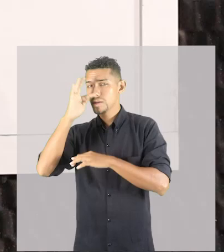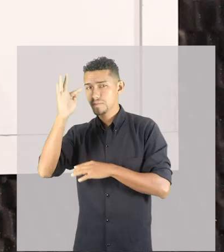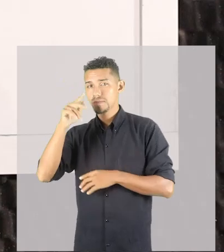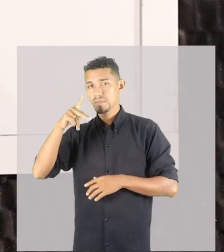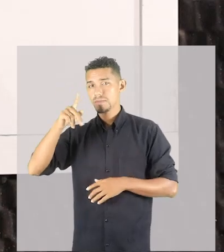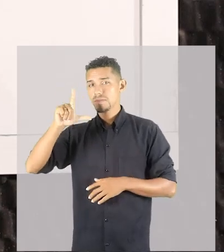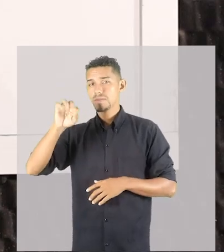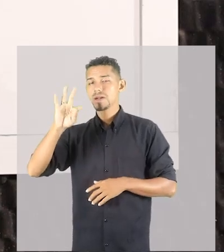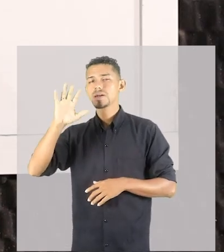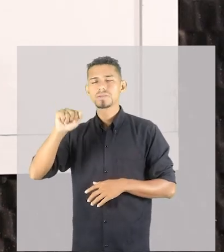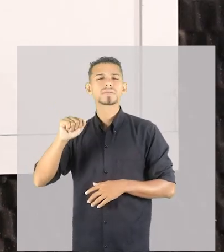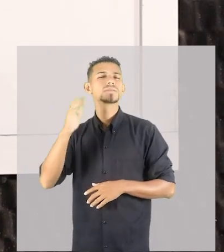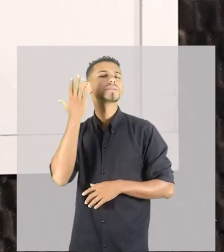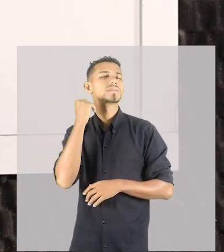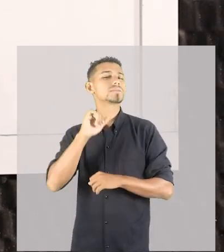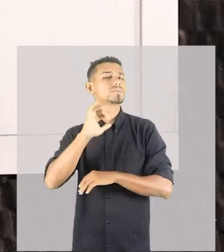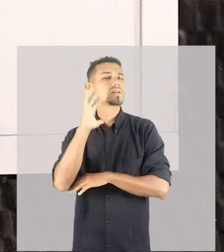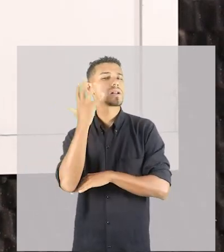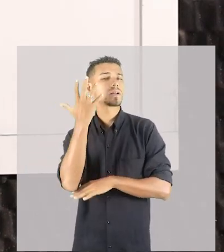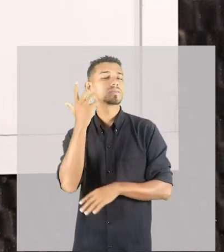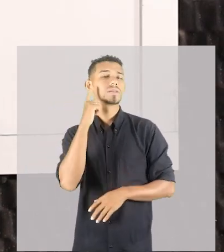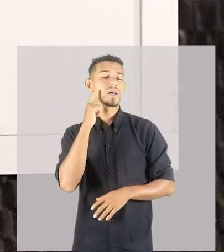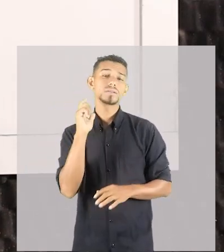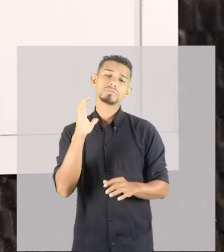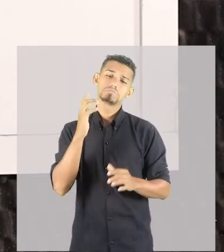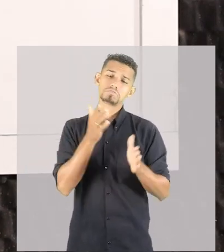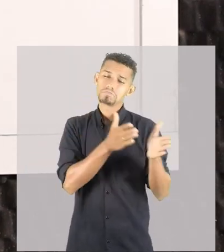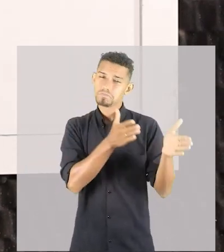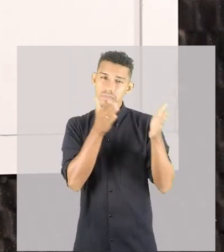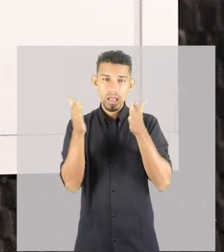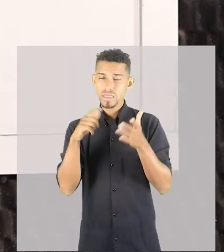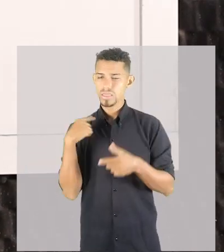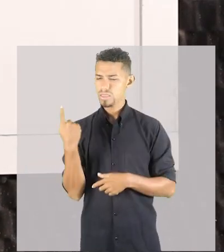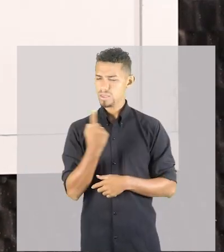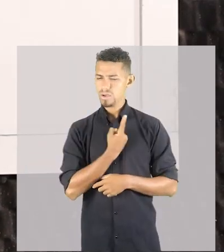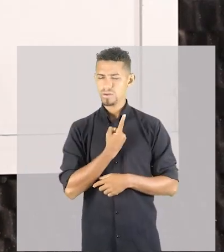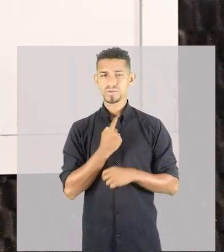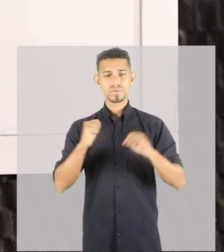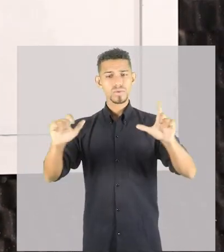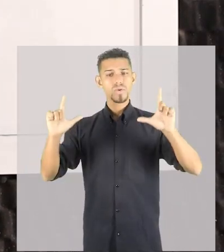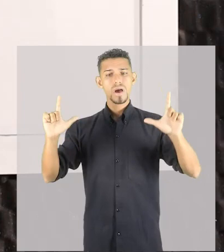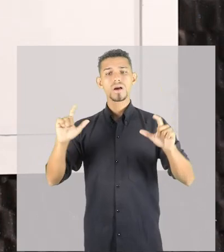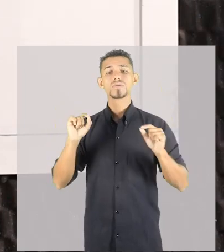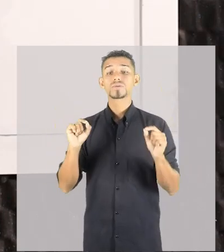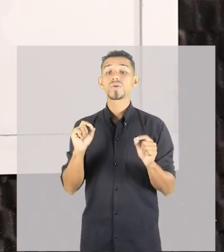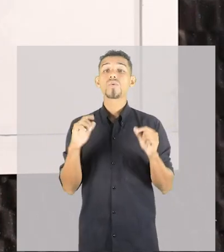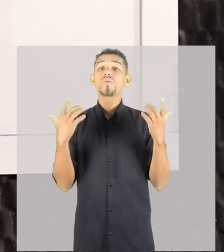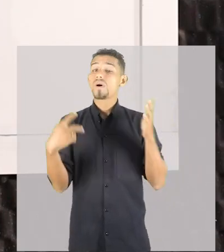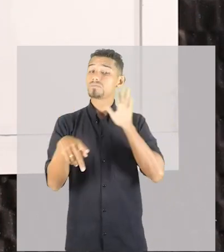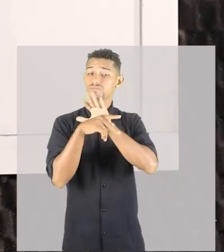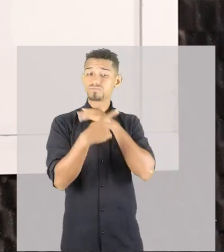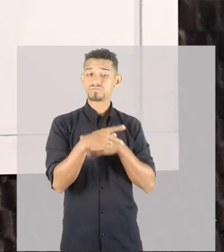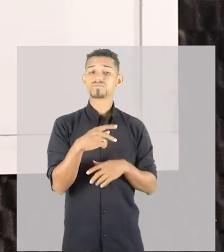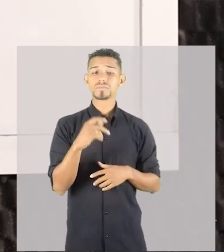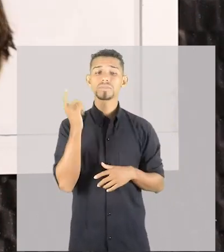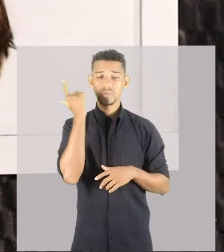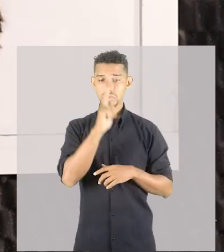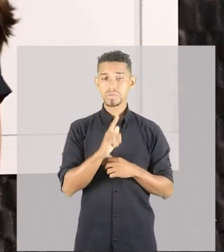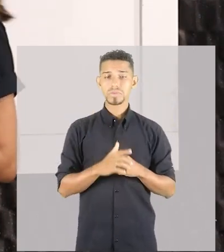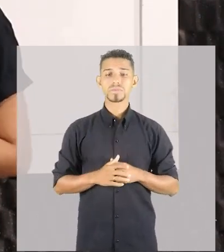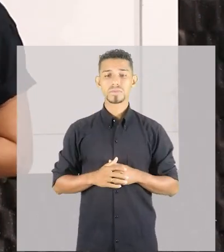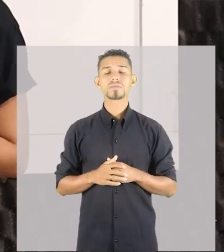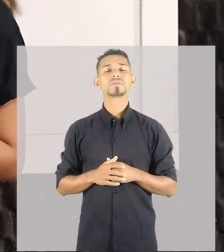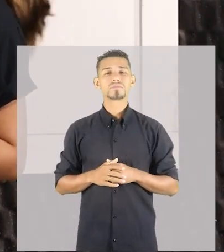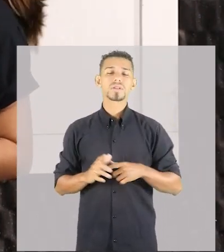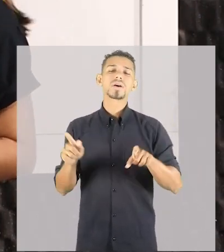aqui, você já saberia me dizer, a partir, né, ali do nosso quadro, qual seria o tamanho dessa planta.